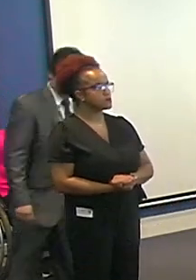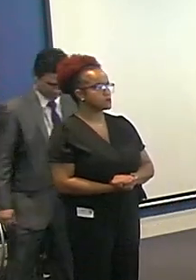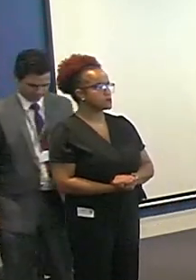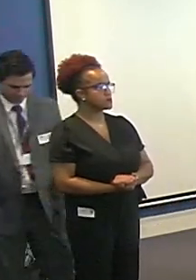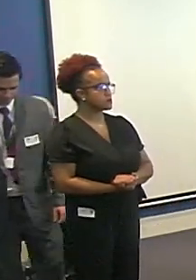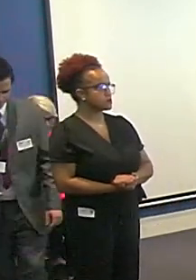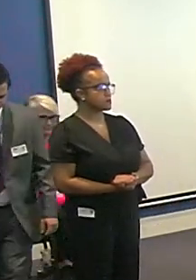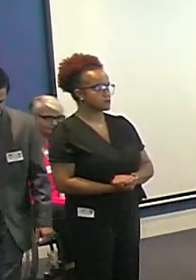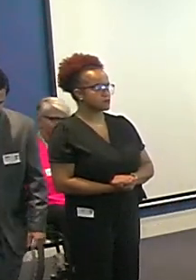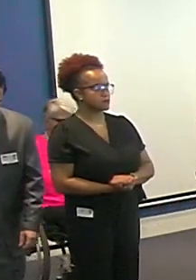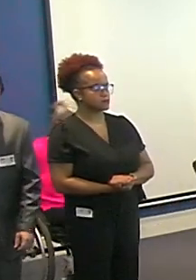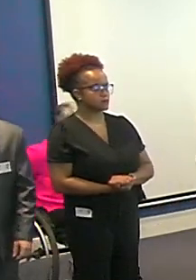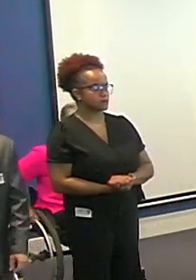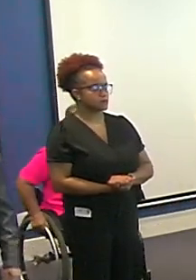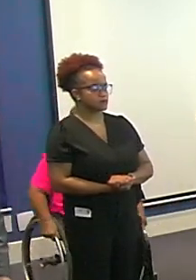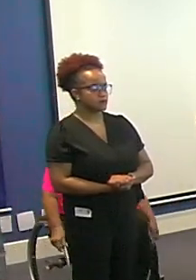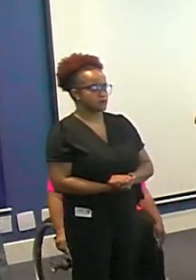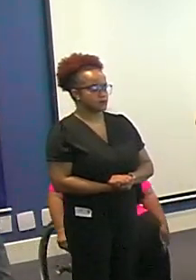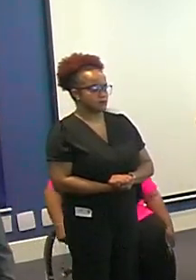Está tudo aqui, não está?